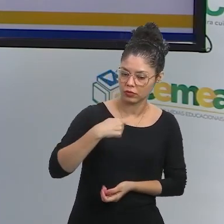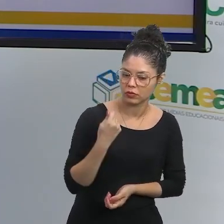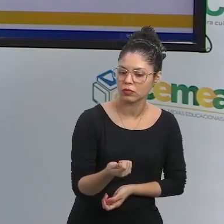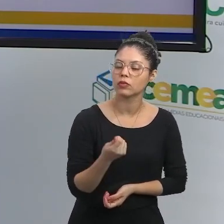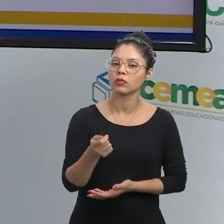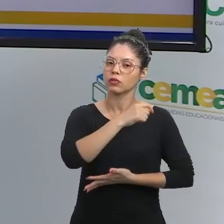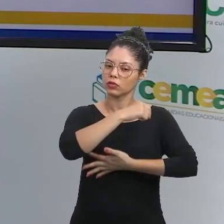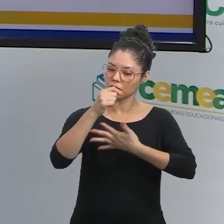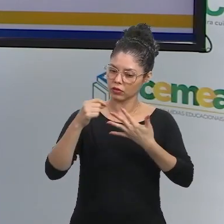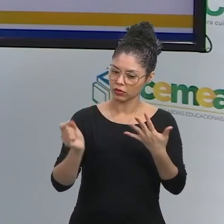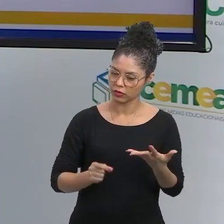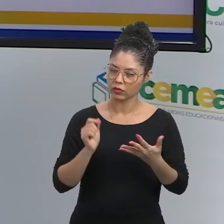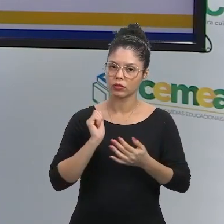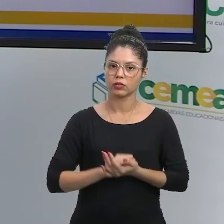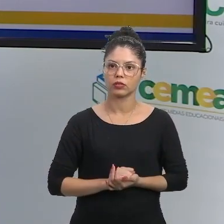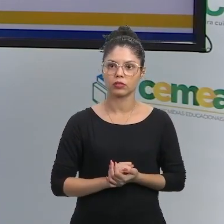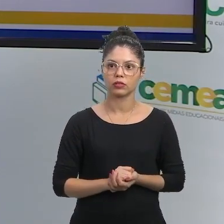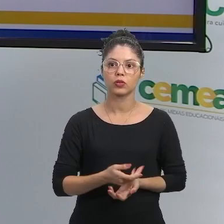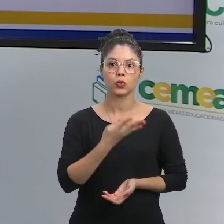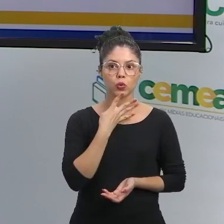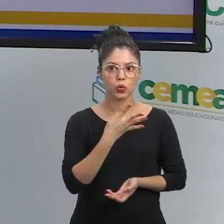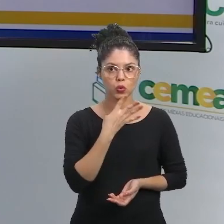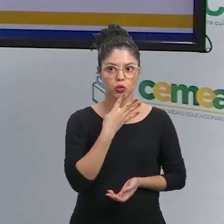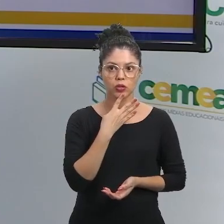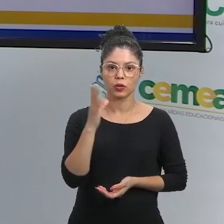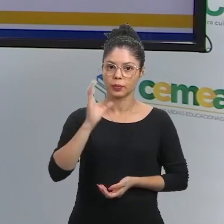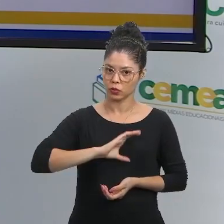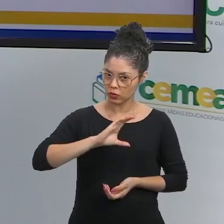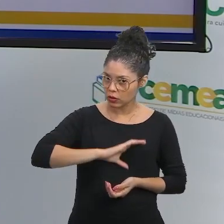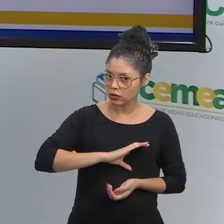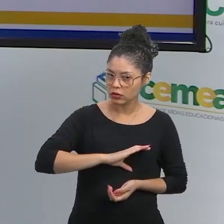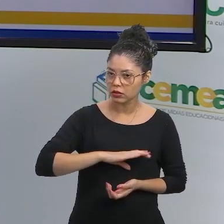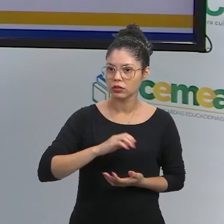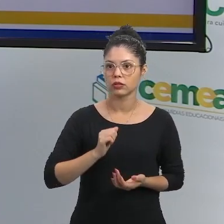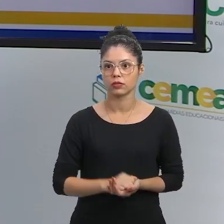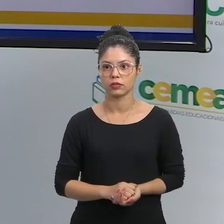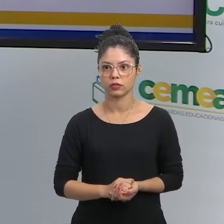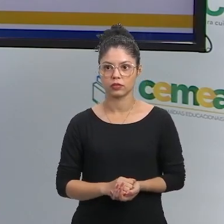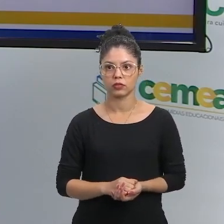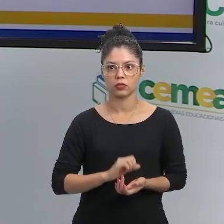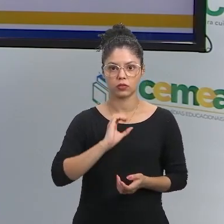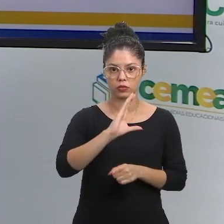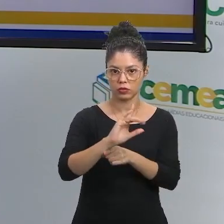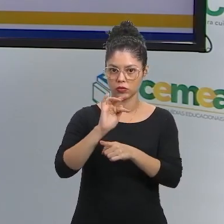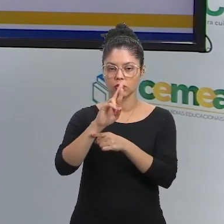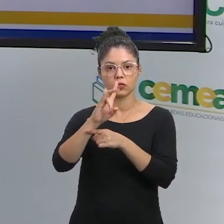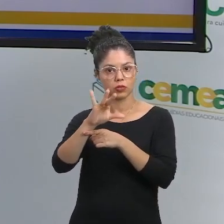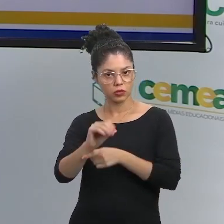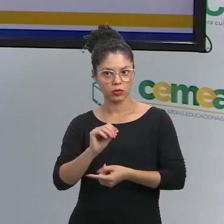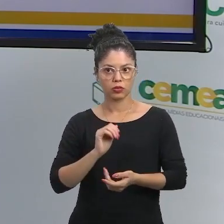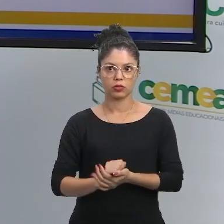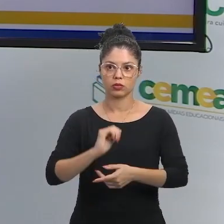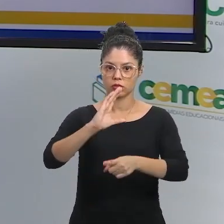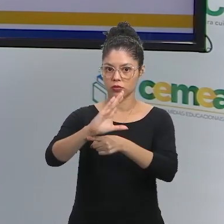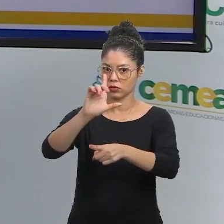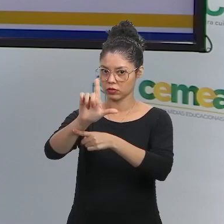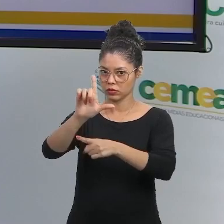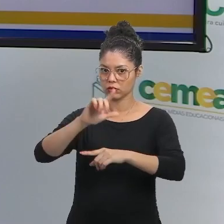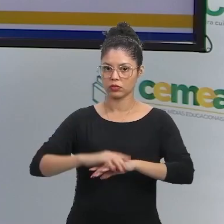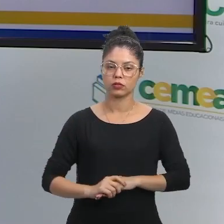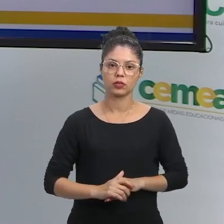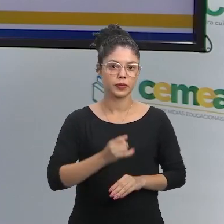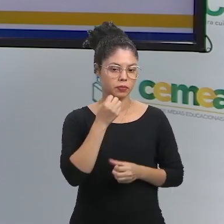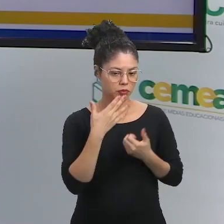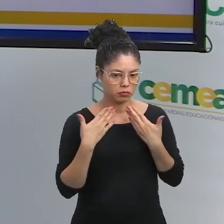do elemento coincidindo com o português. Cloro, símbolo de cloro é